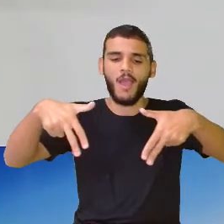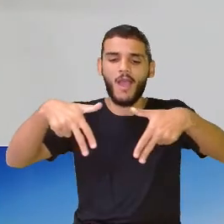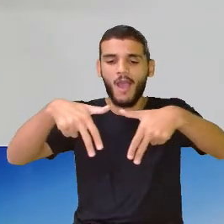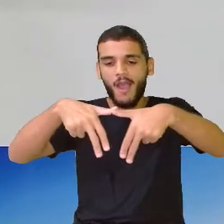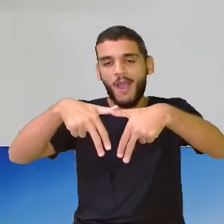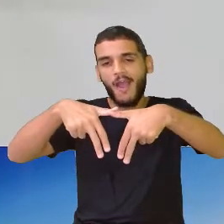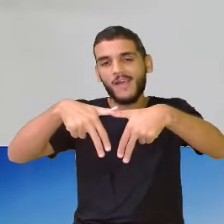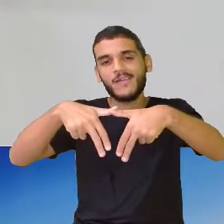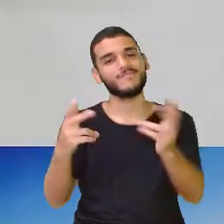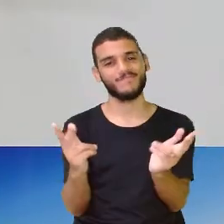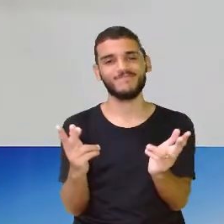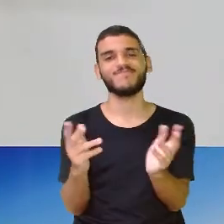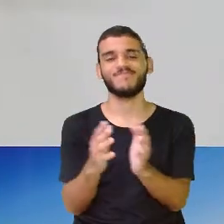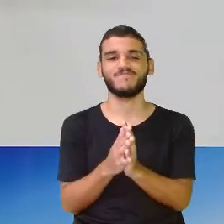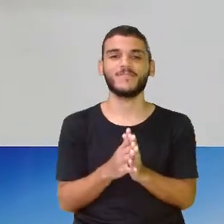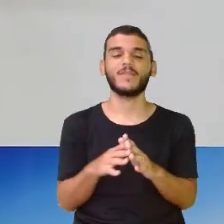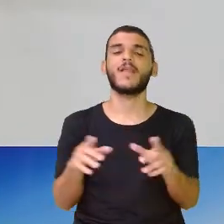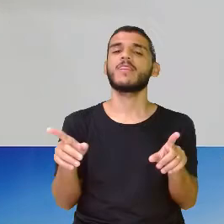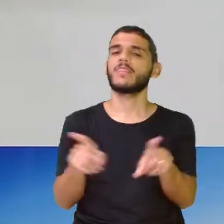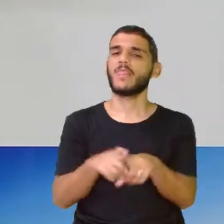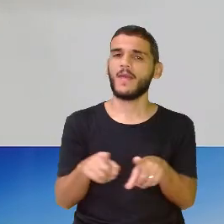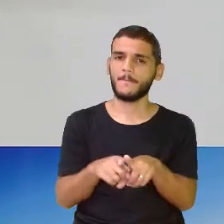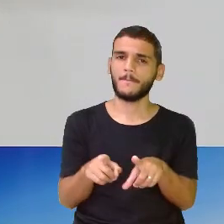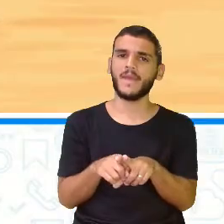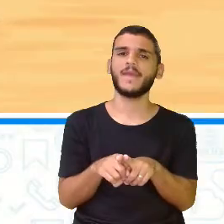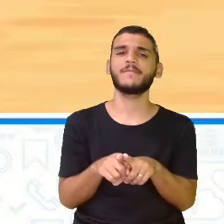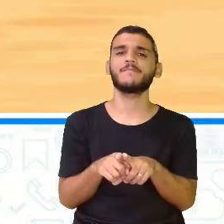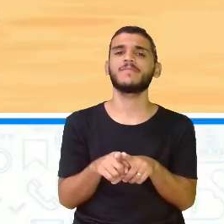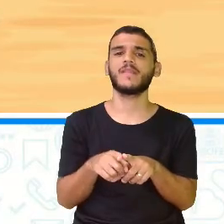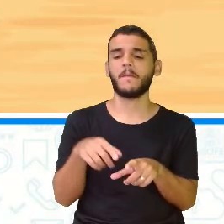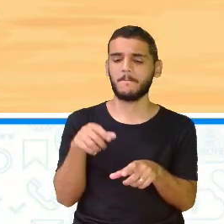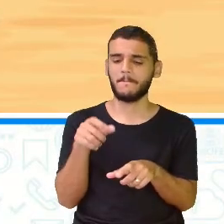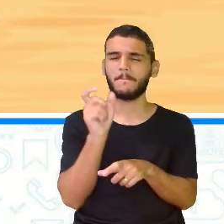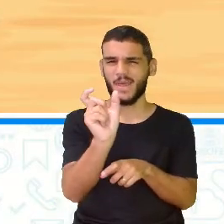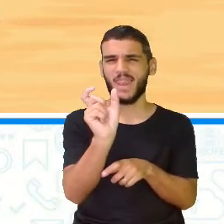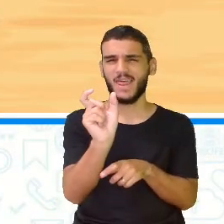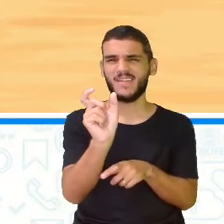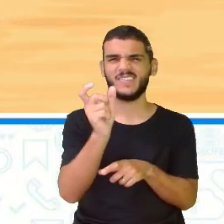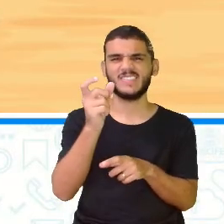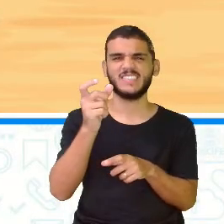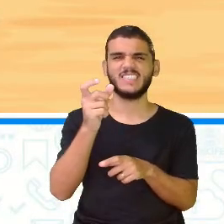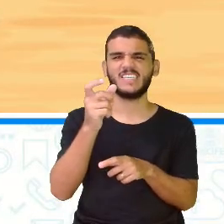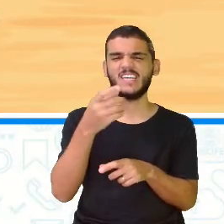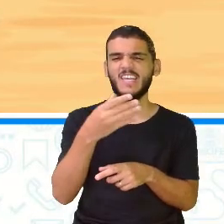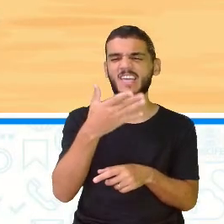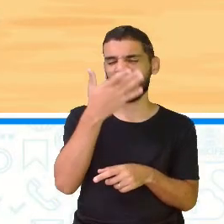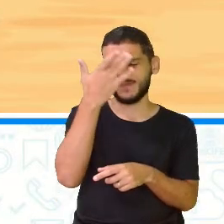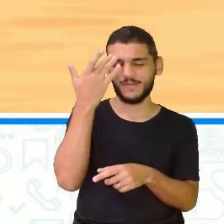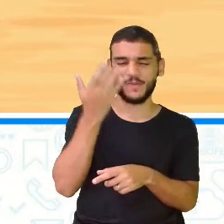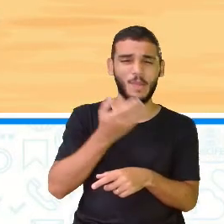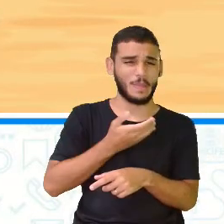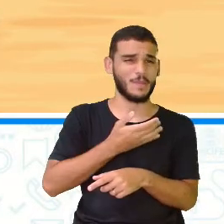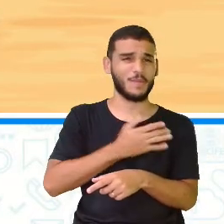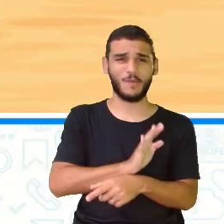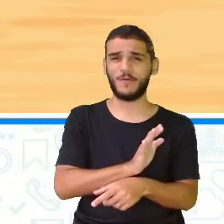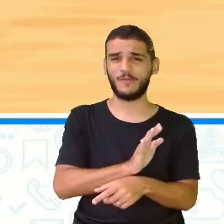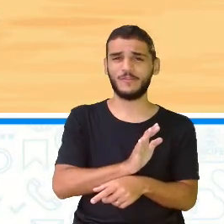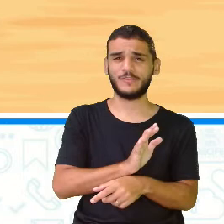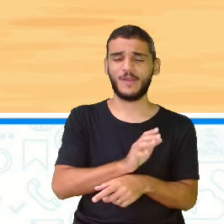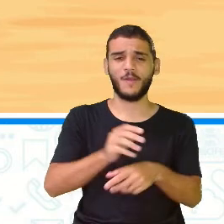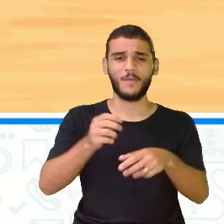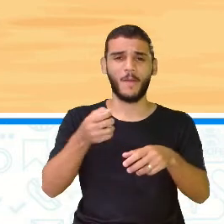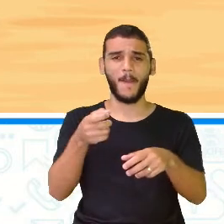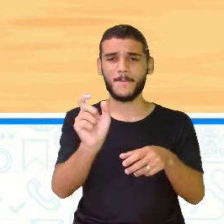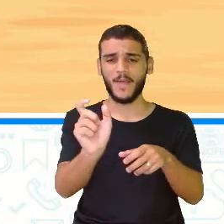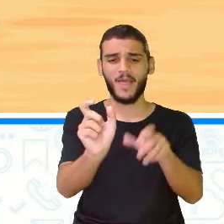tem palavras que afastam as pessoas. As palavras afastam